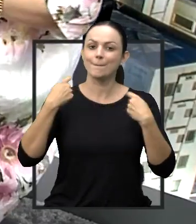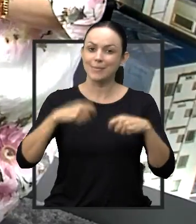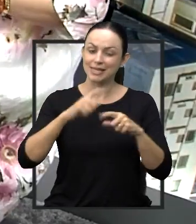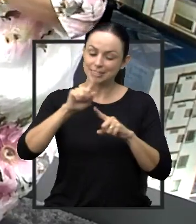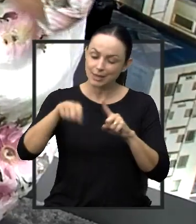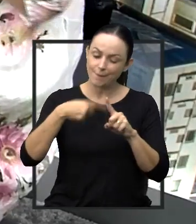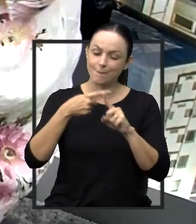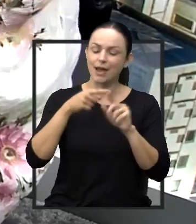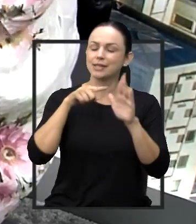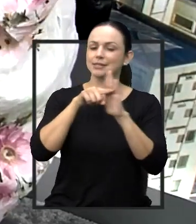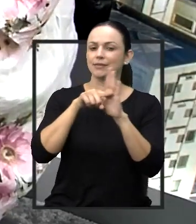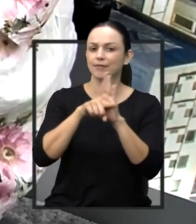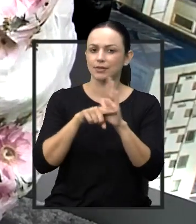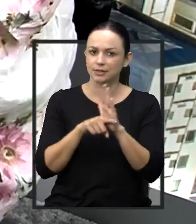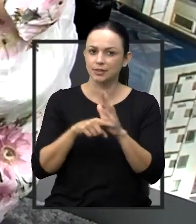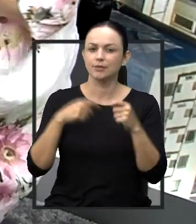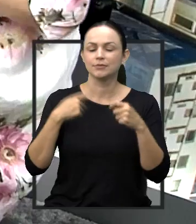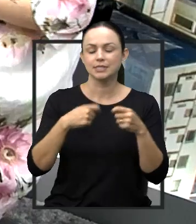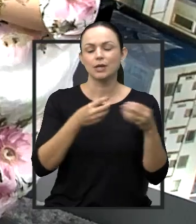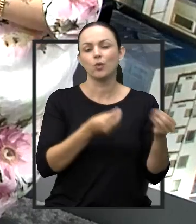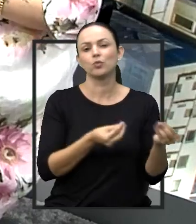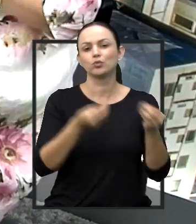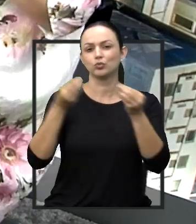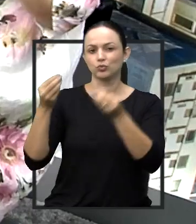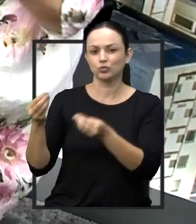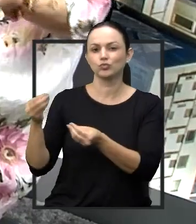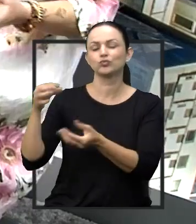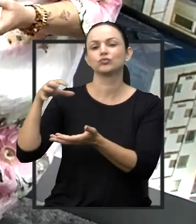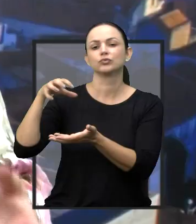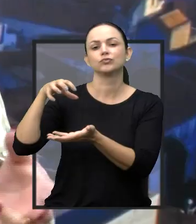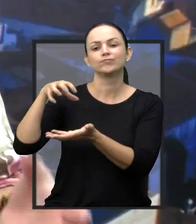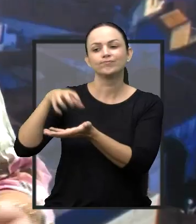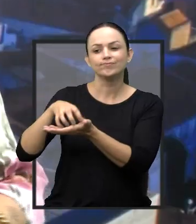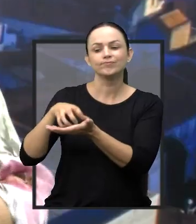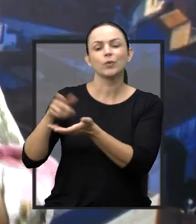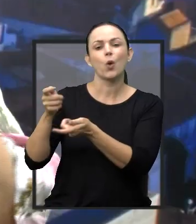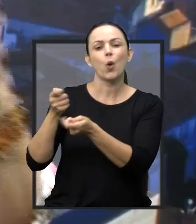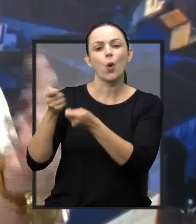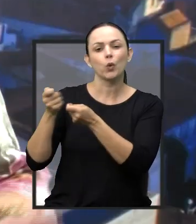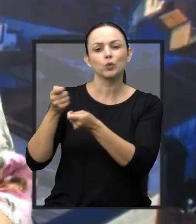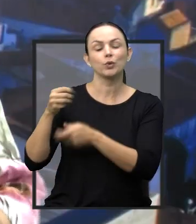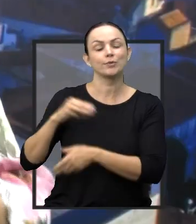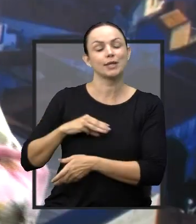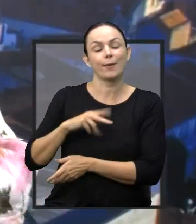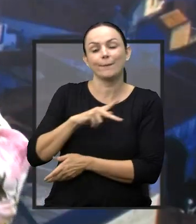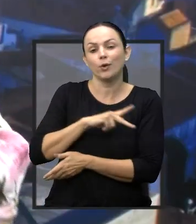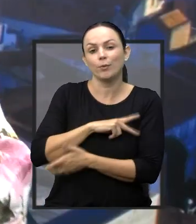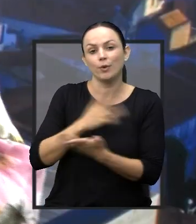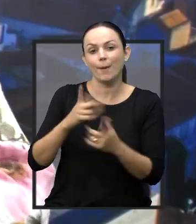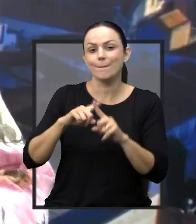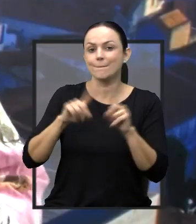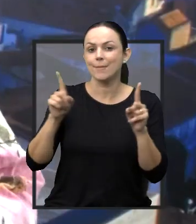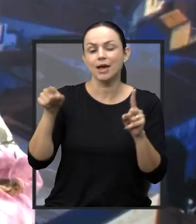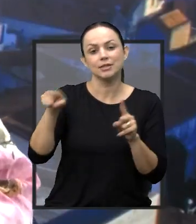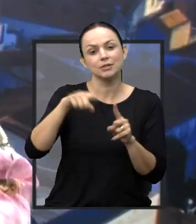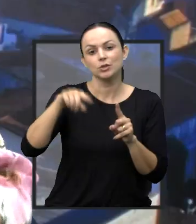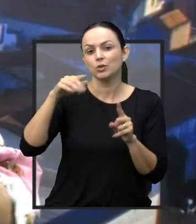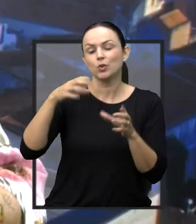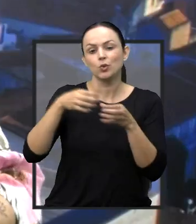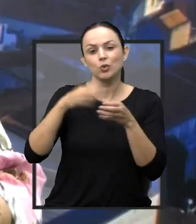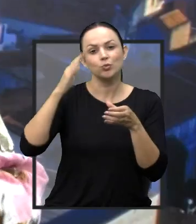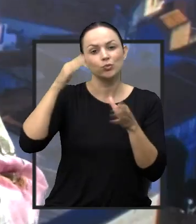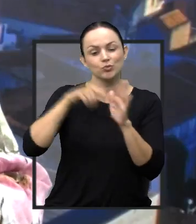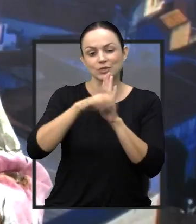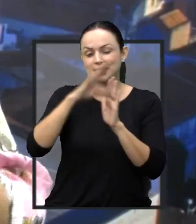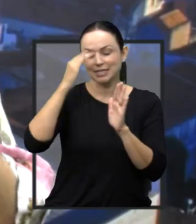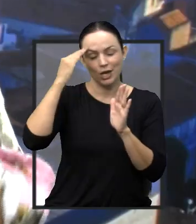mais investigada, precisaria ser encaminhada para os órgãos de controle, para o Ministério Público, mas esse não foi o entendimento da SEI e